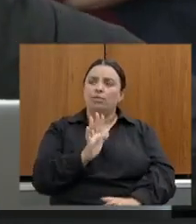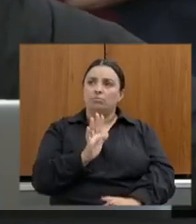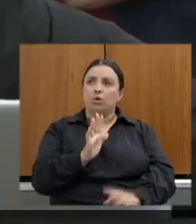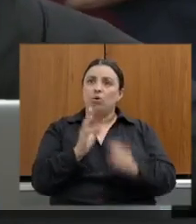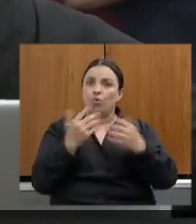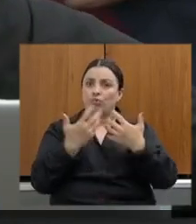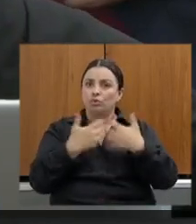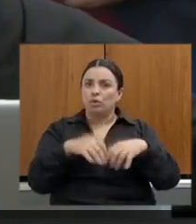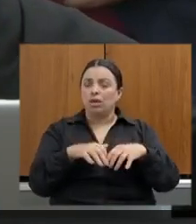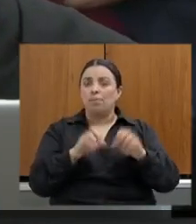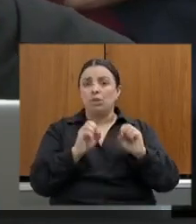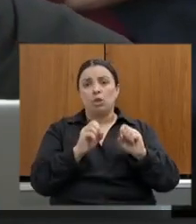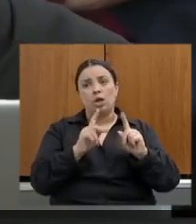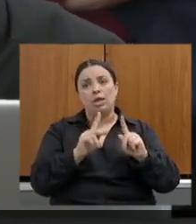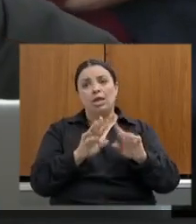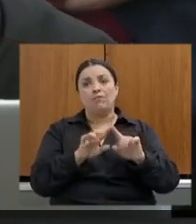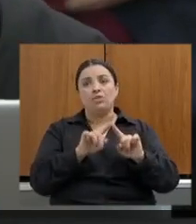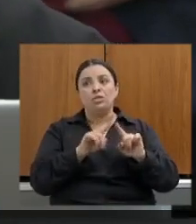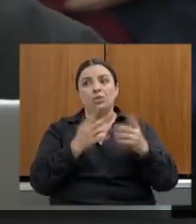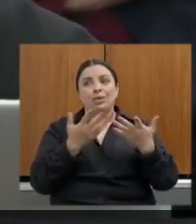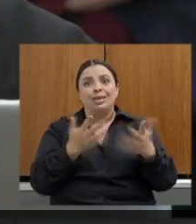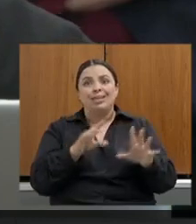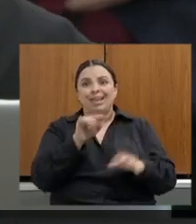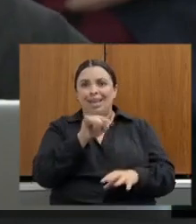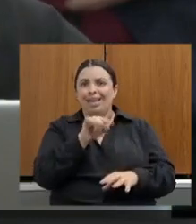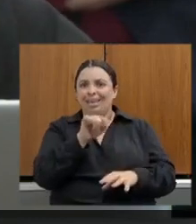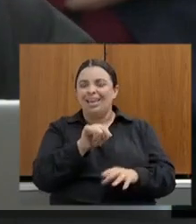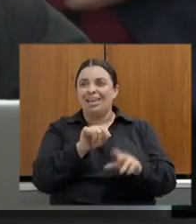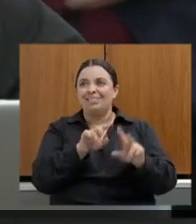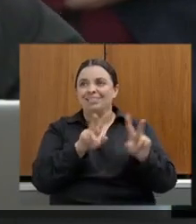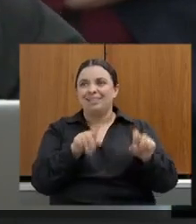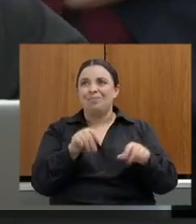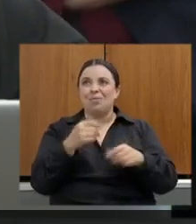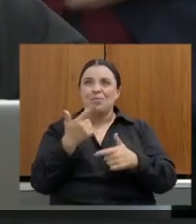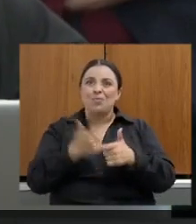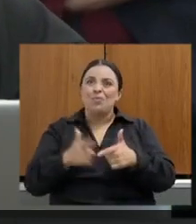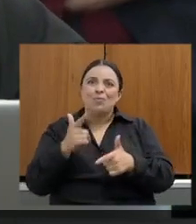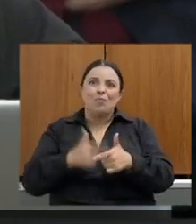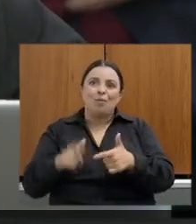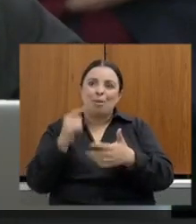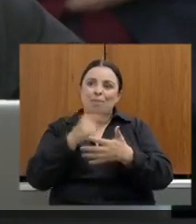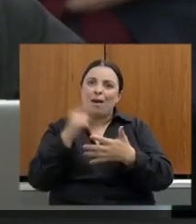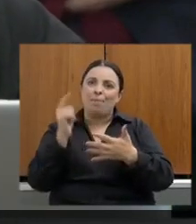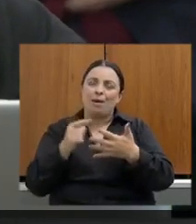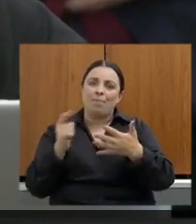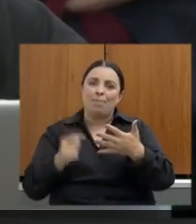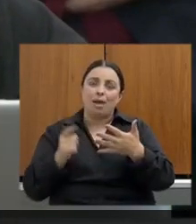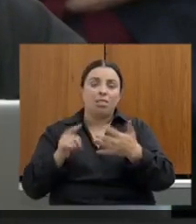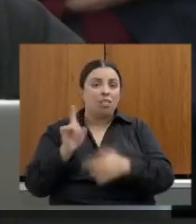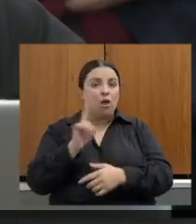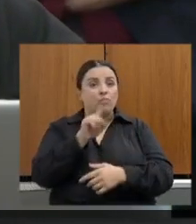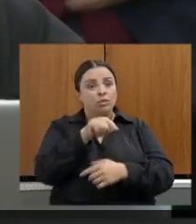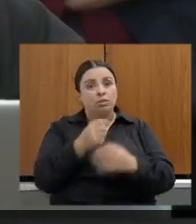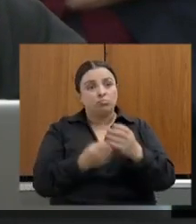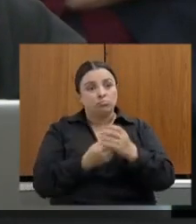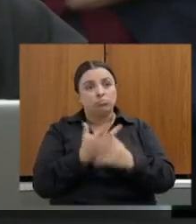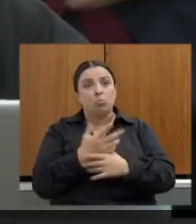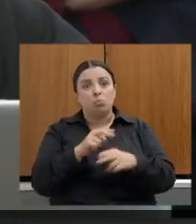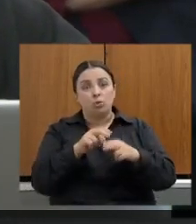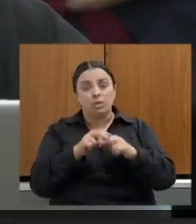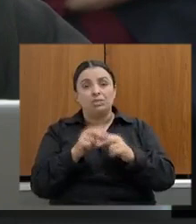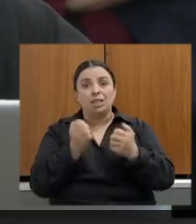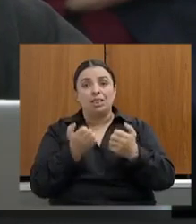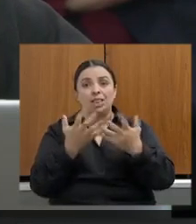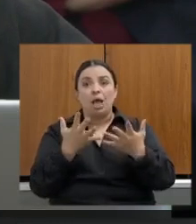é que um assunto trouxeste um problema deste tamanho o homem que tá querendo apostar no intuito de melhorar a política